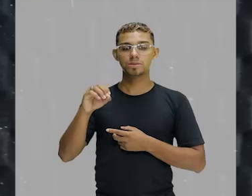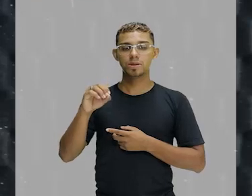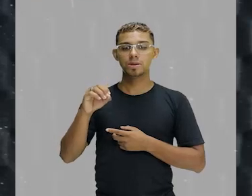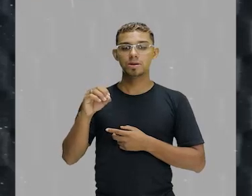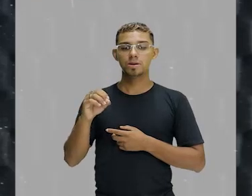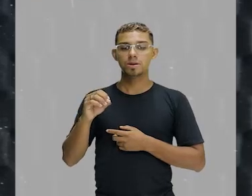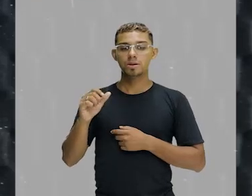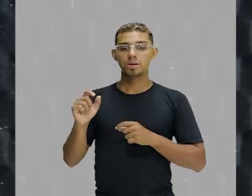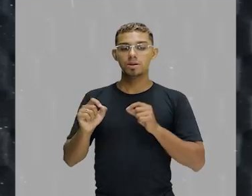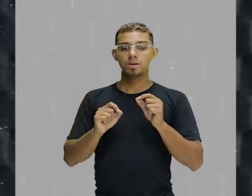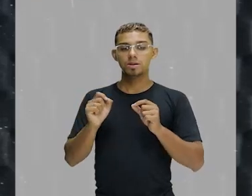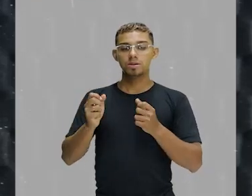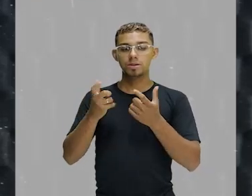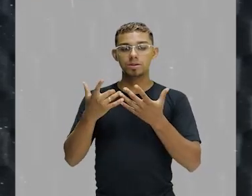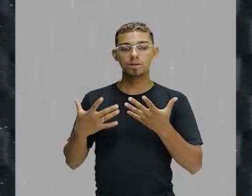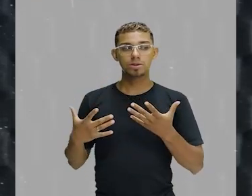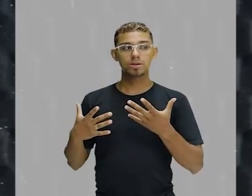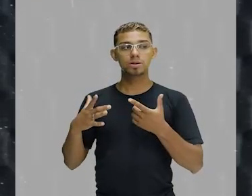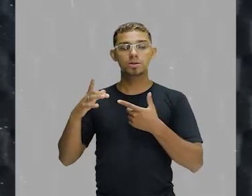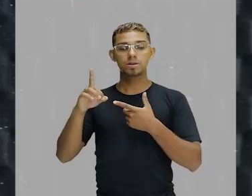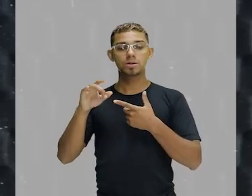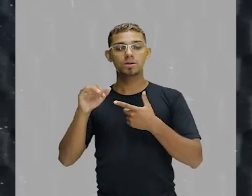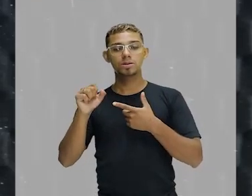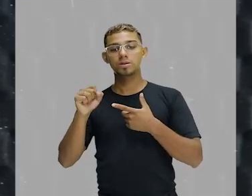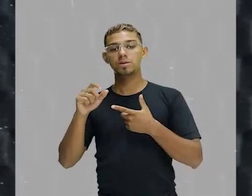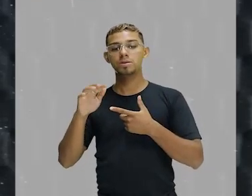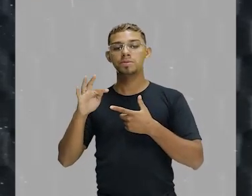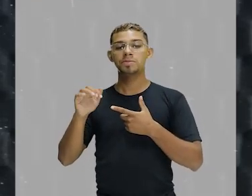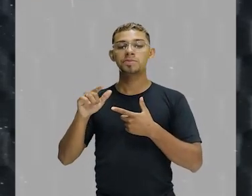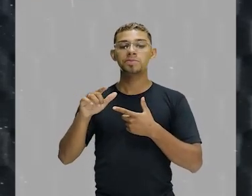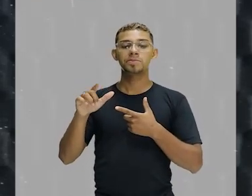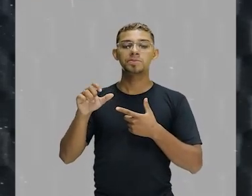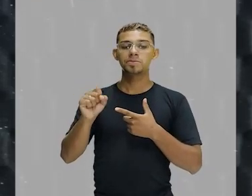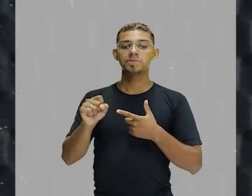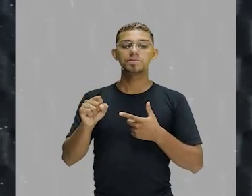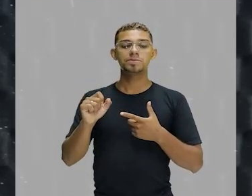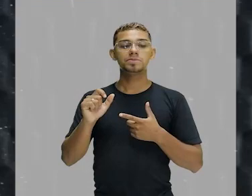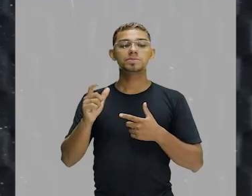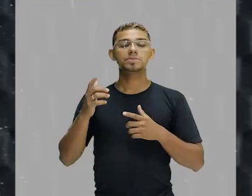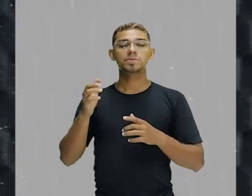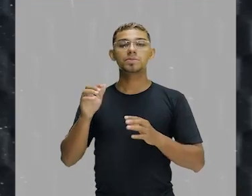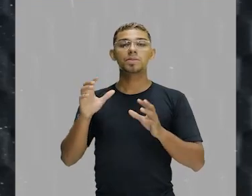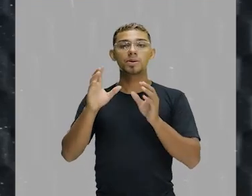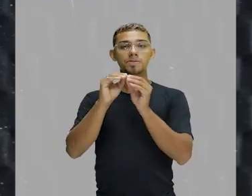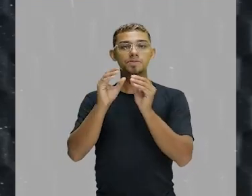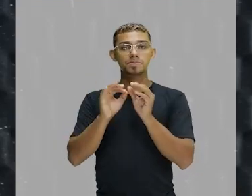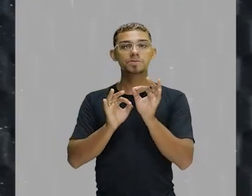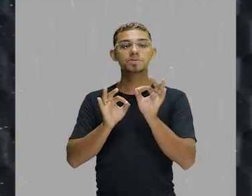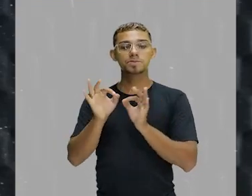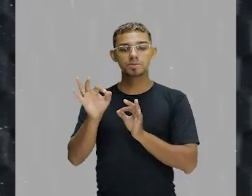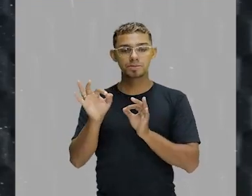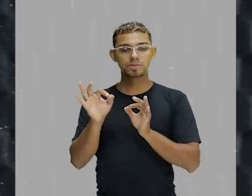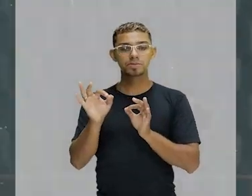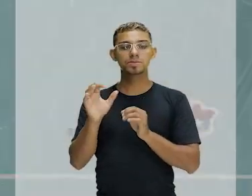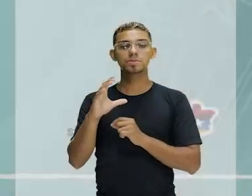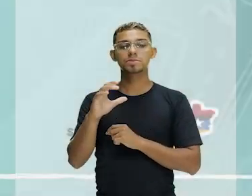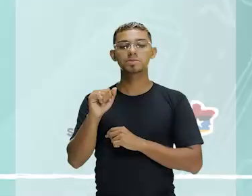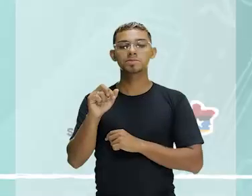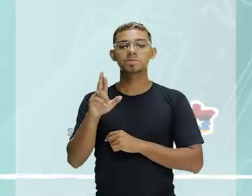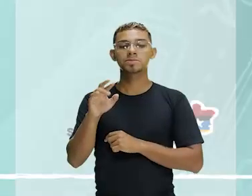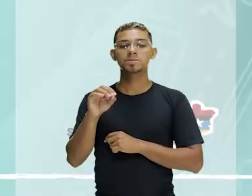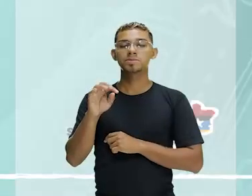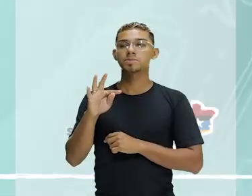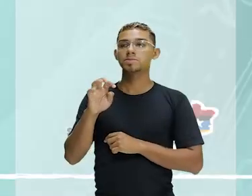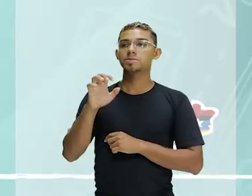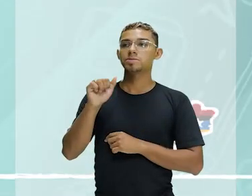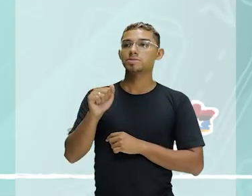fuso acromático se desfaz, ocorre a descondensação cromossômica e a reorganização da carioteca. Então, acabei